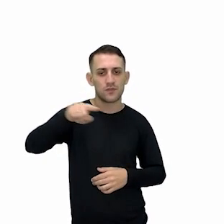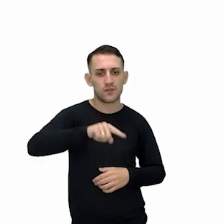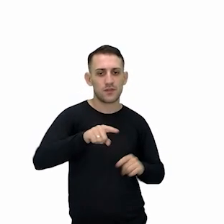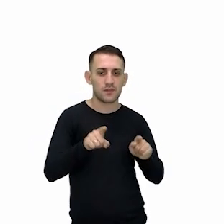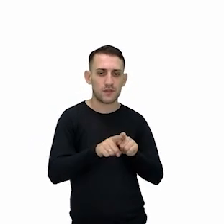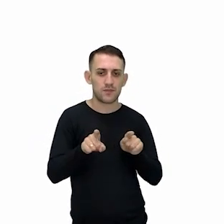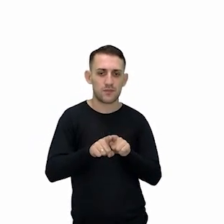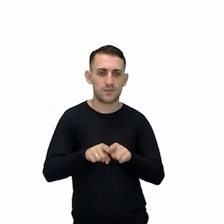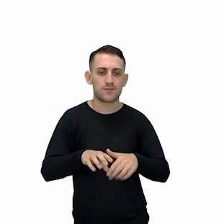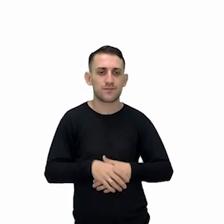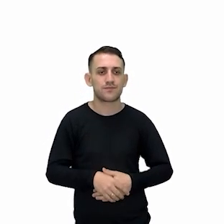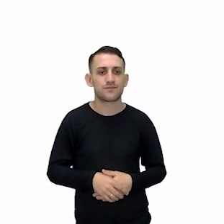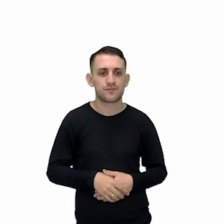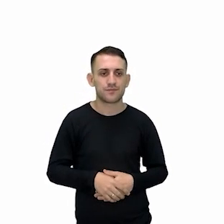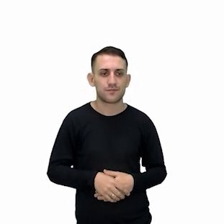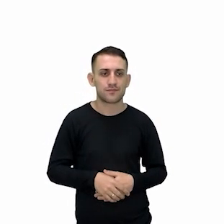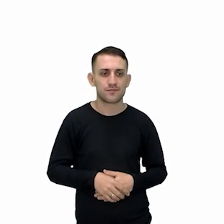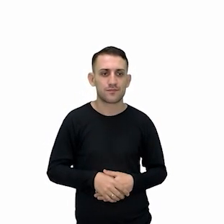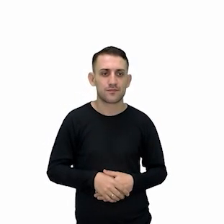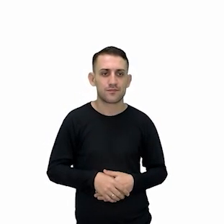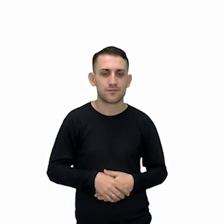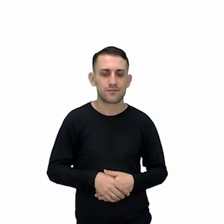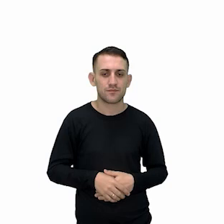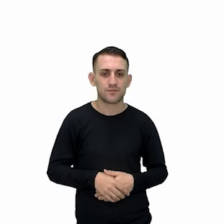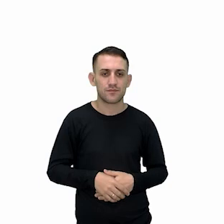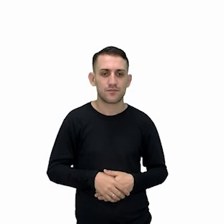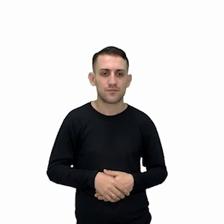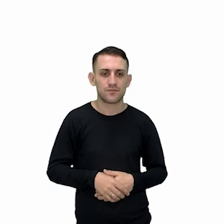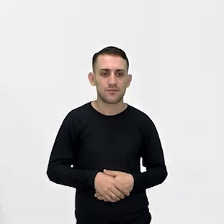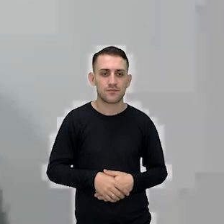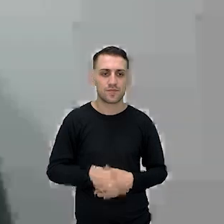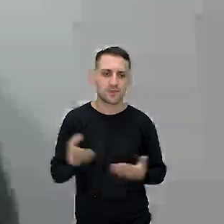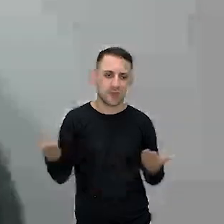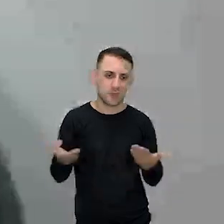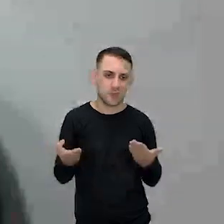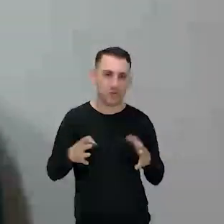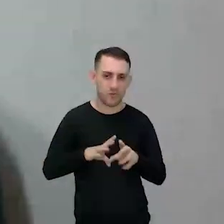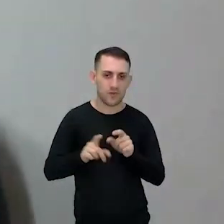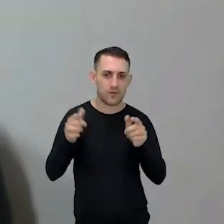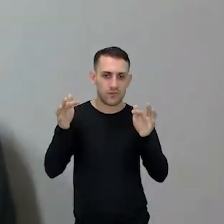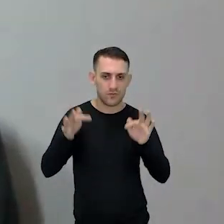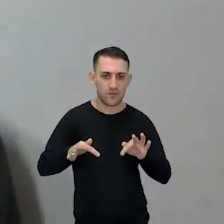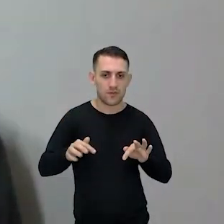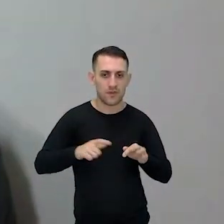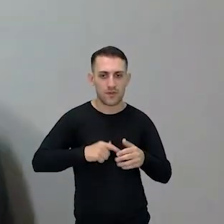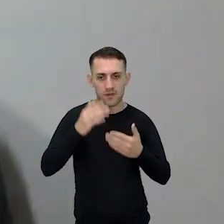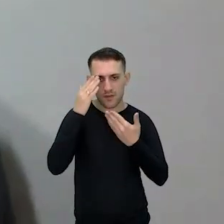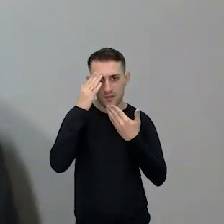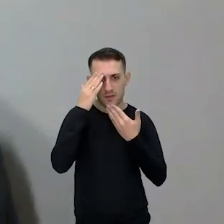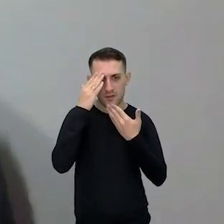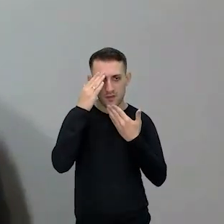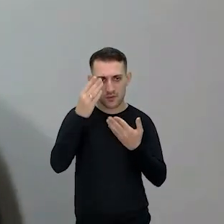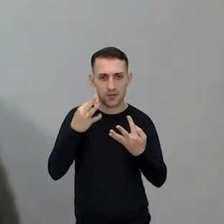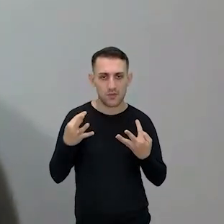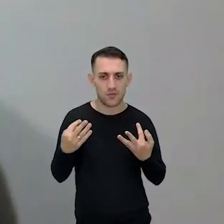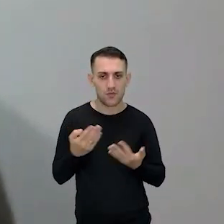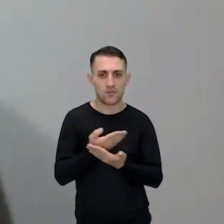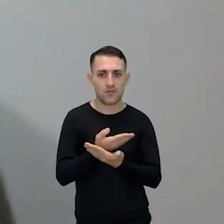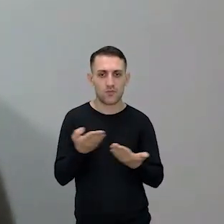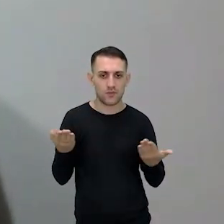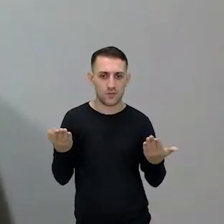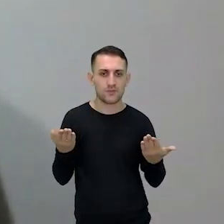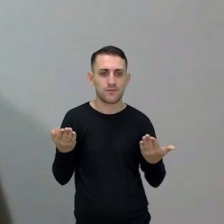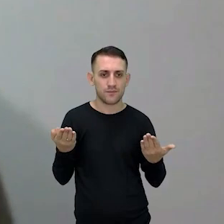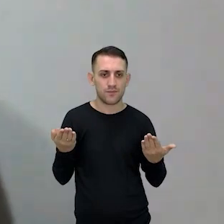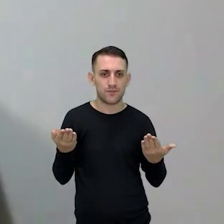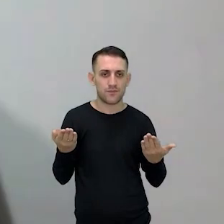nossas queridas referências. Então, eu fico por aqui, deixo um agradecimento a todos vocês,